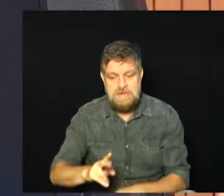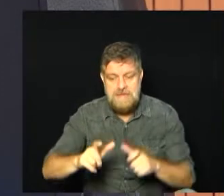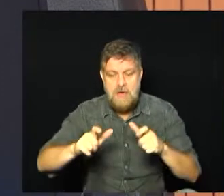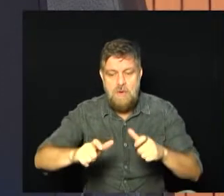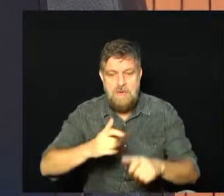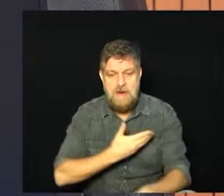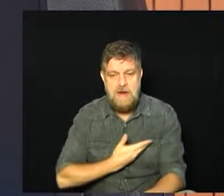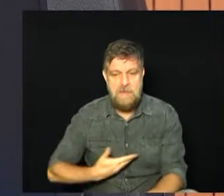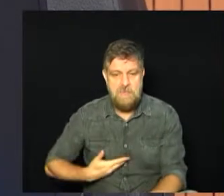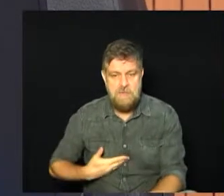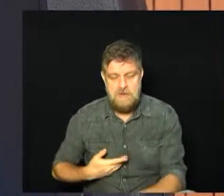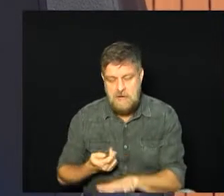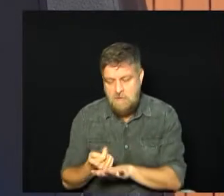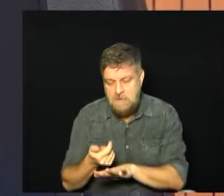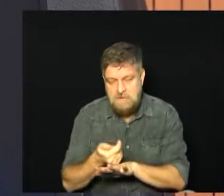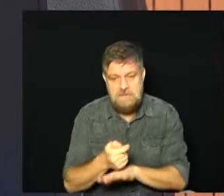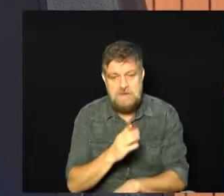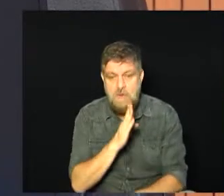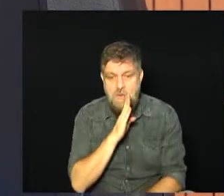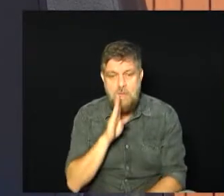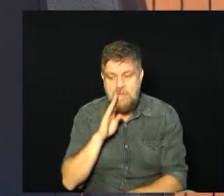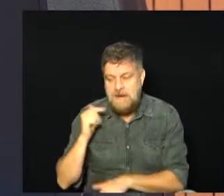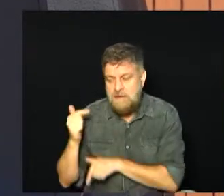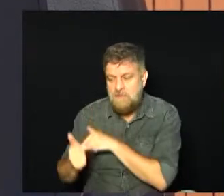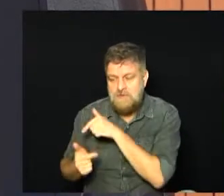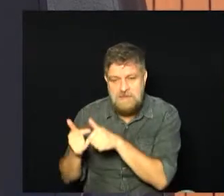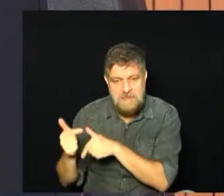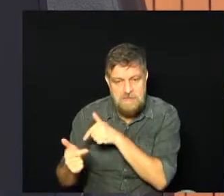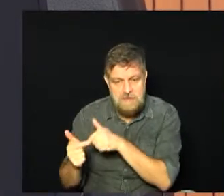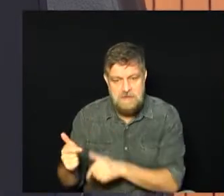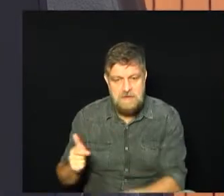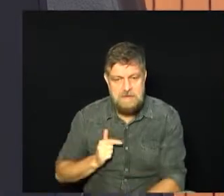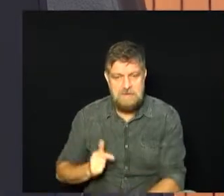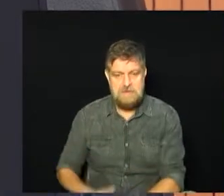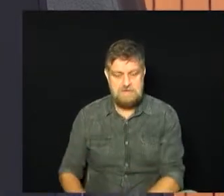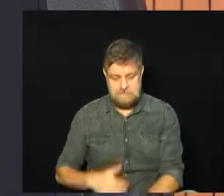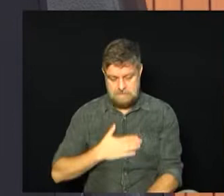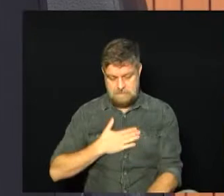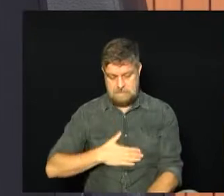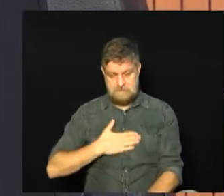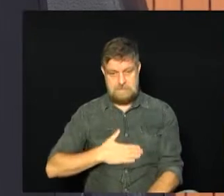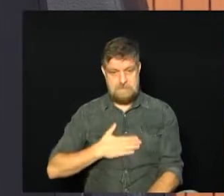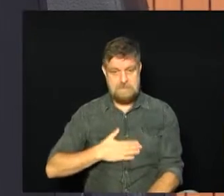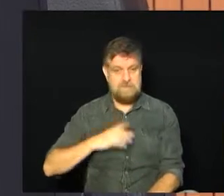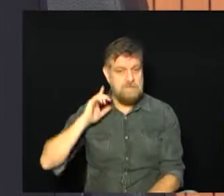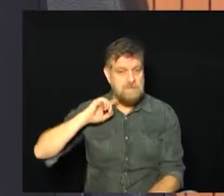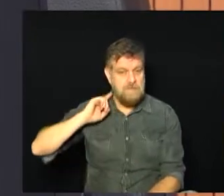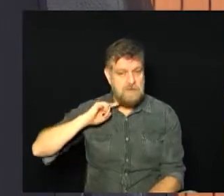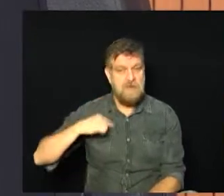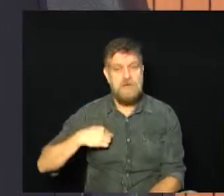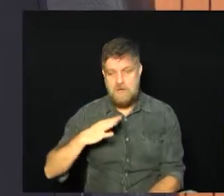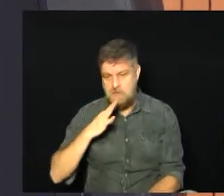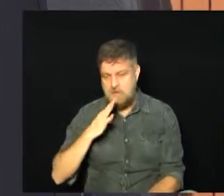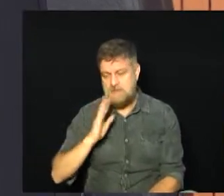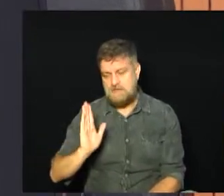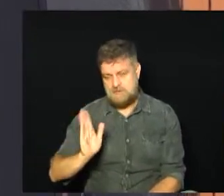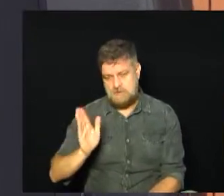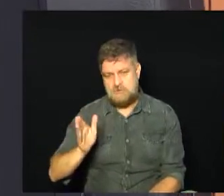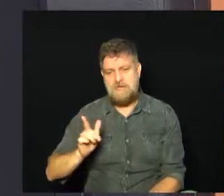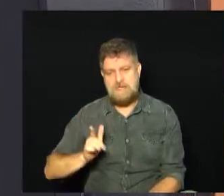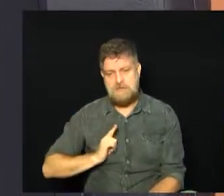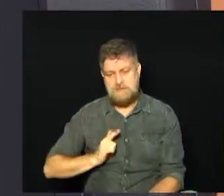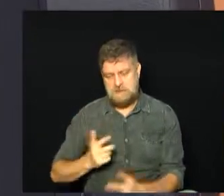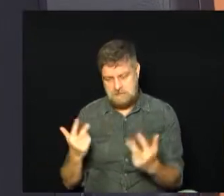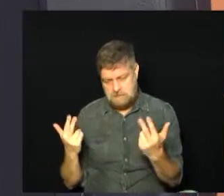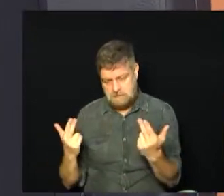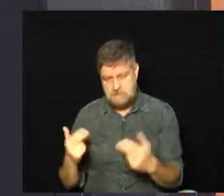desse benefício aí para os bares poderem trabalhar, né? Poços de Caldas também, mais de 10 anos eu conheço os parklets de lá.